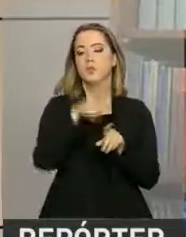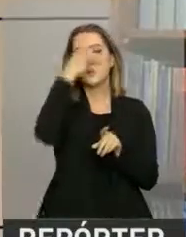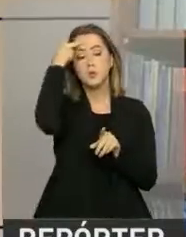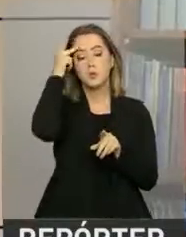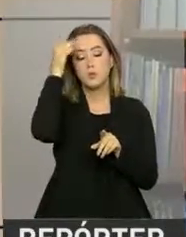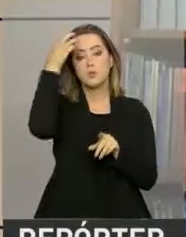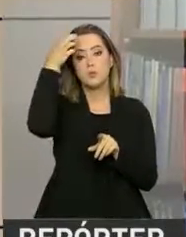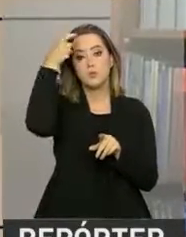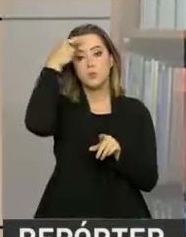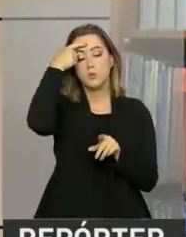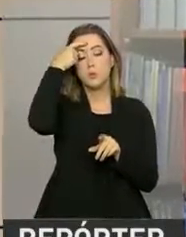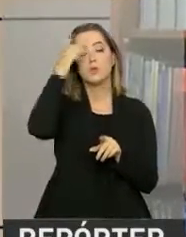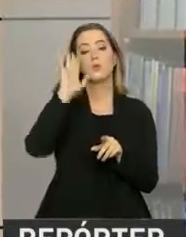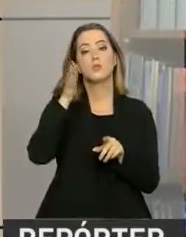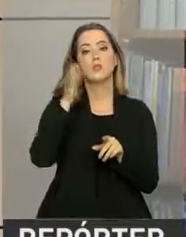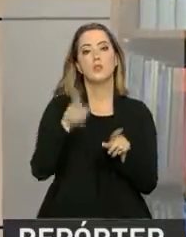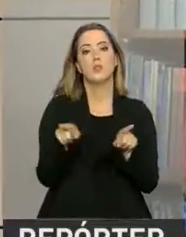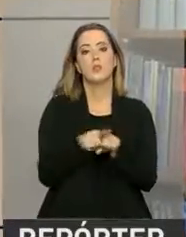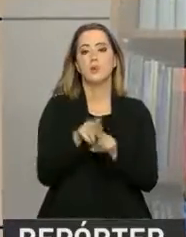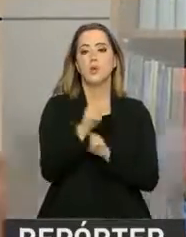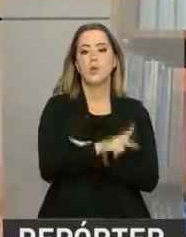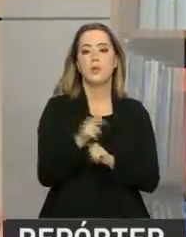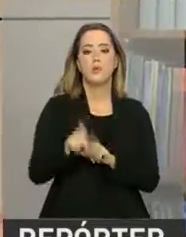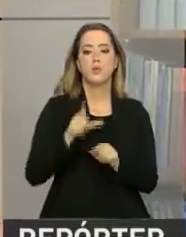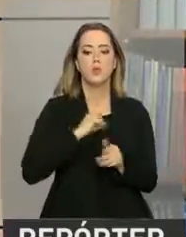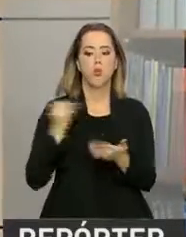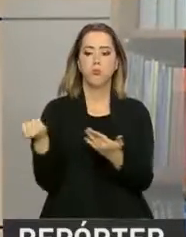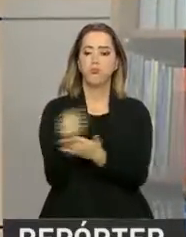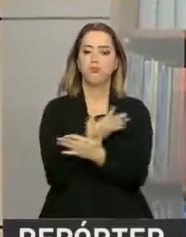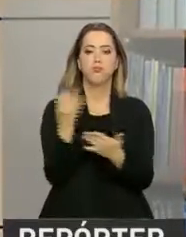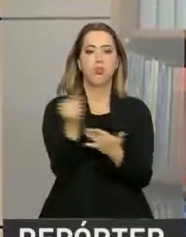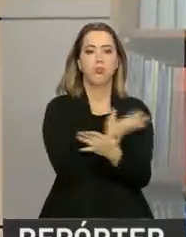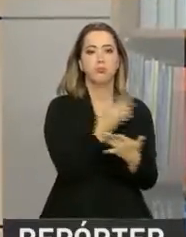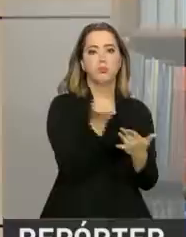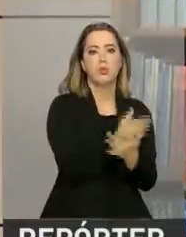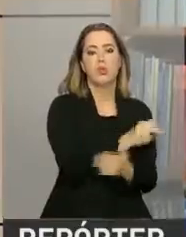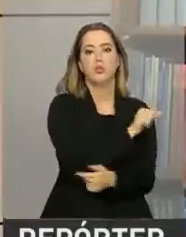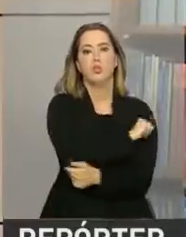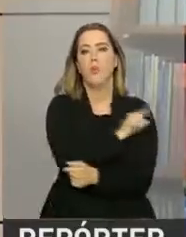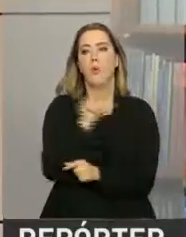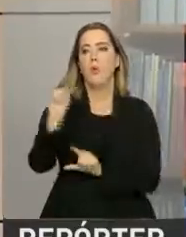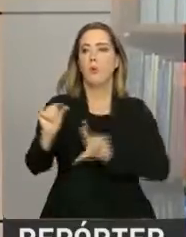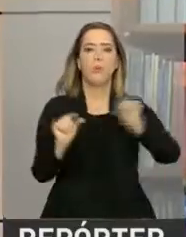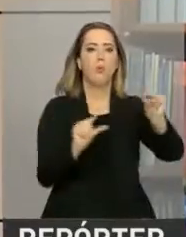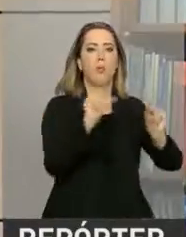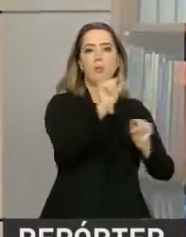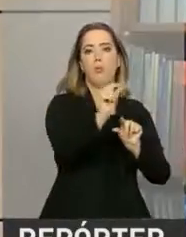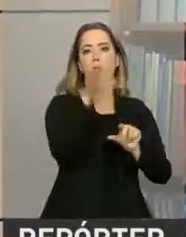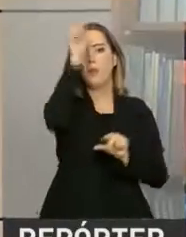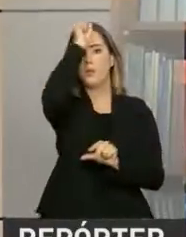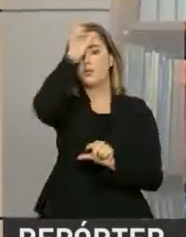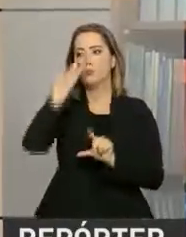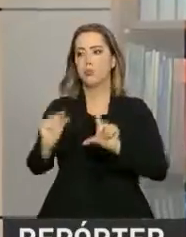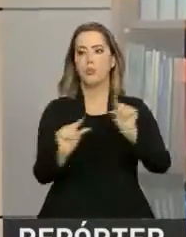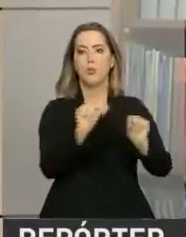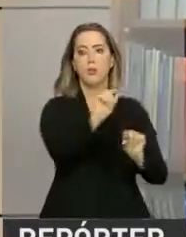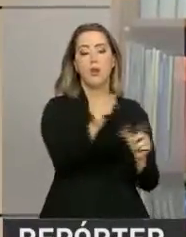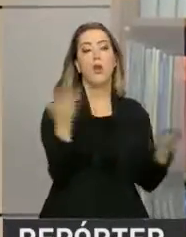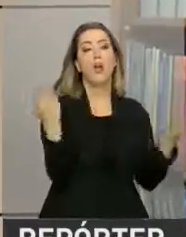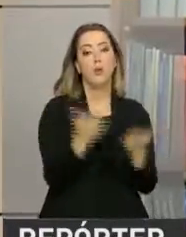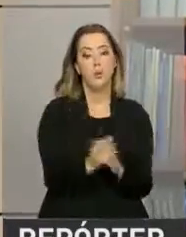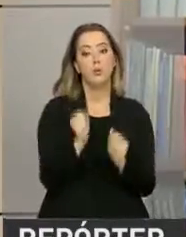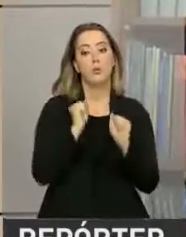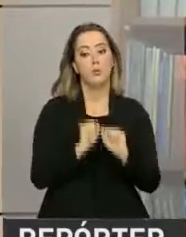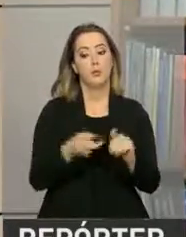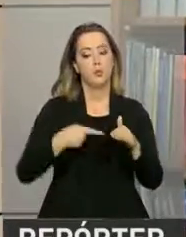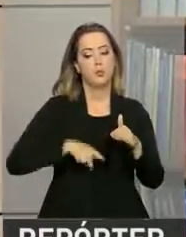Para o professor, muitas vezes ele fica massacrado com um monte de alunos, tendo que aprender um pouco de cada, e agora ele vai poder aprofundar junto